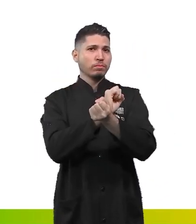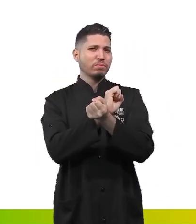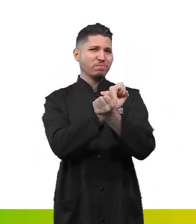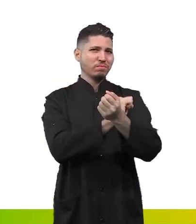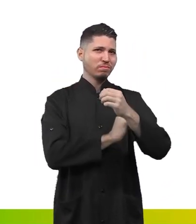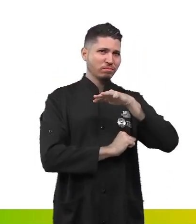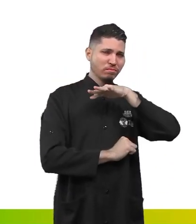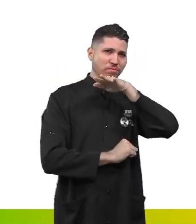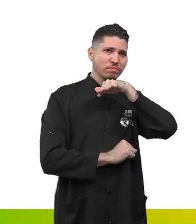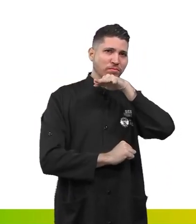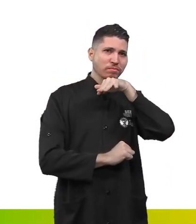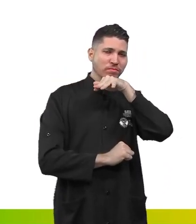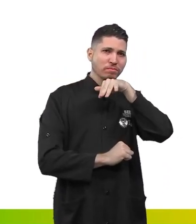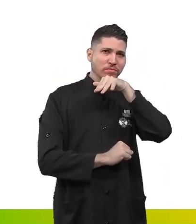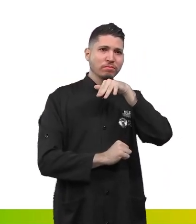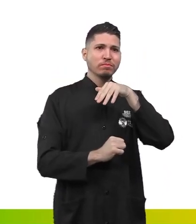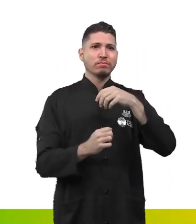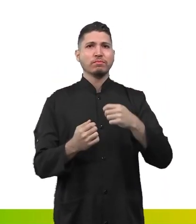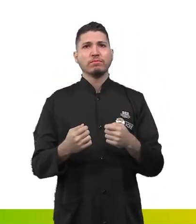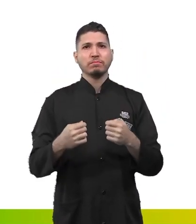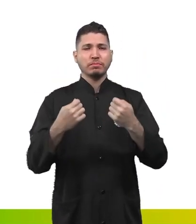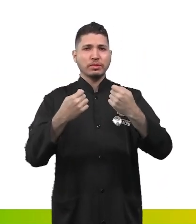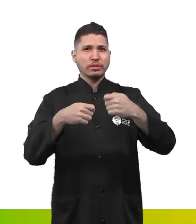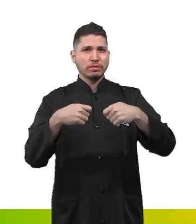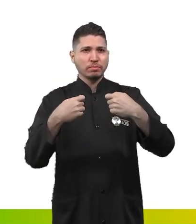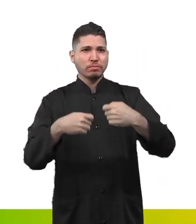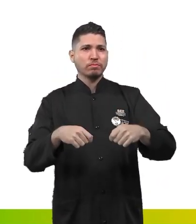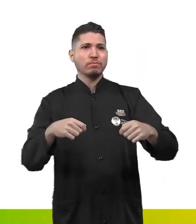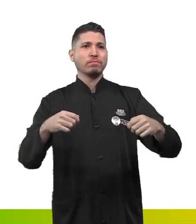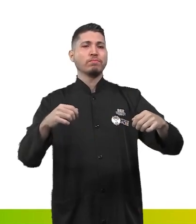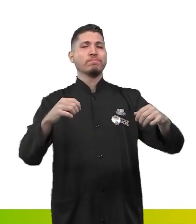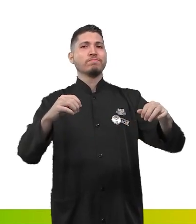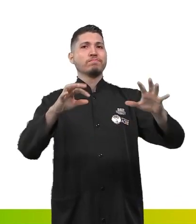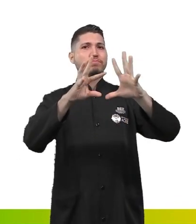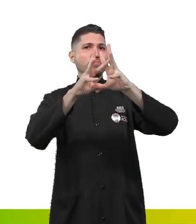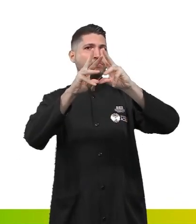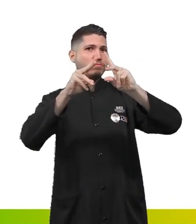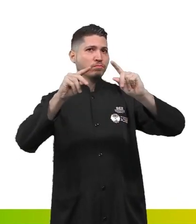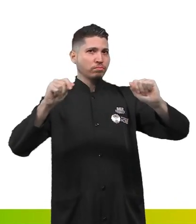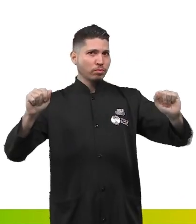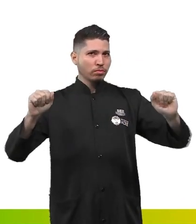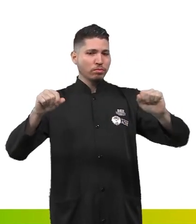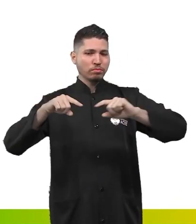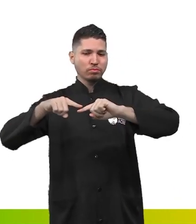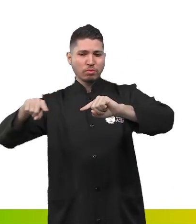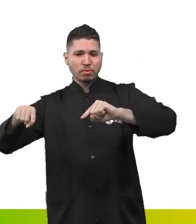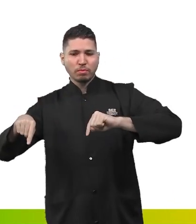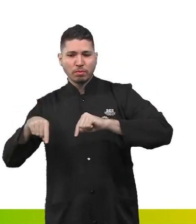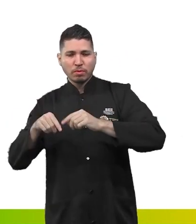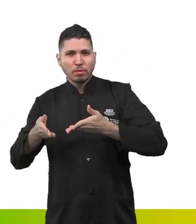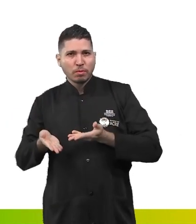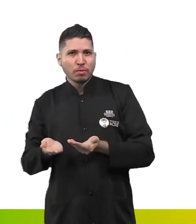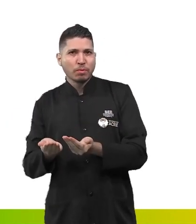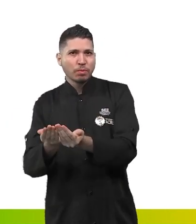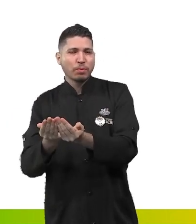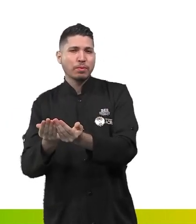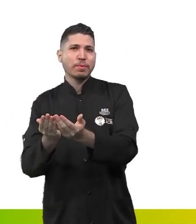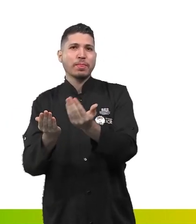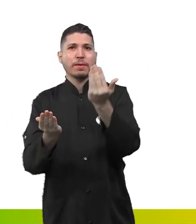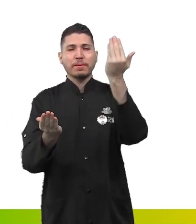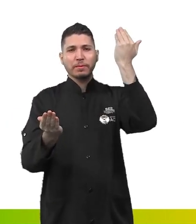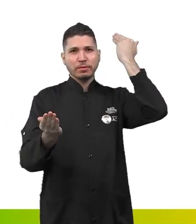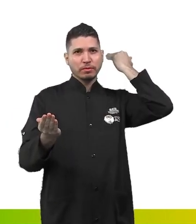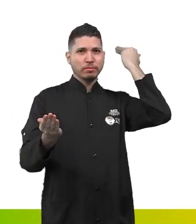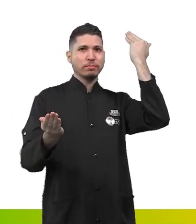animal deveria ser enterrada juntamente com a escravidão humana no cemitério do passado. Então,